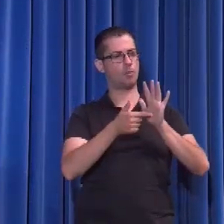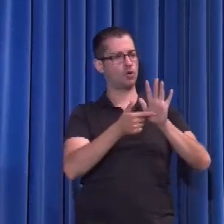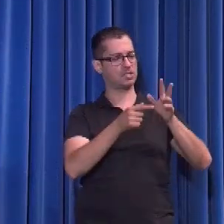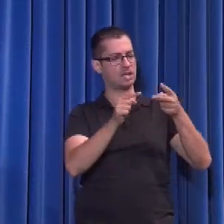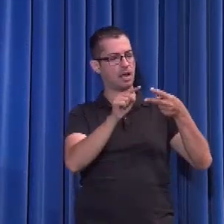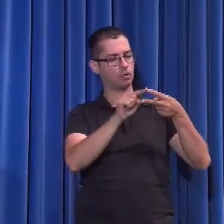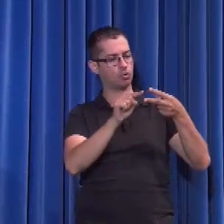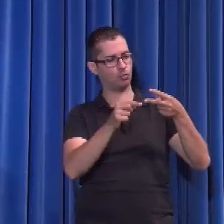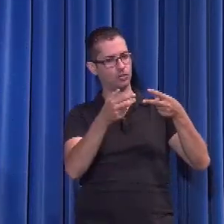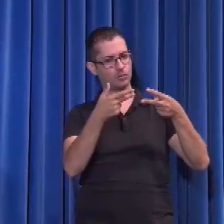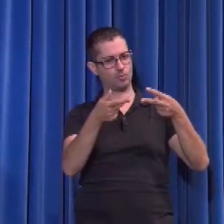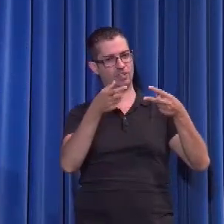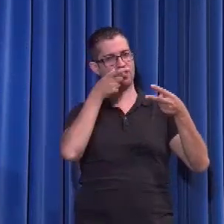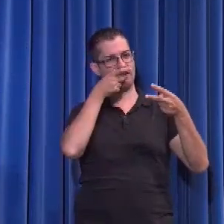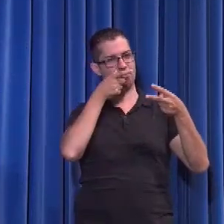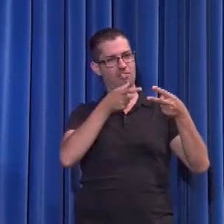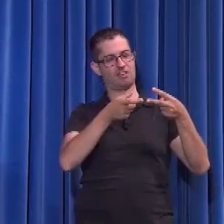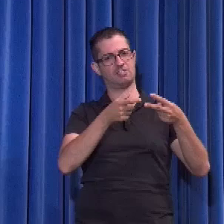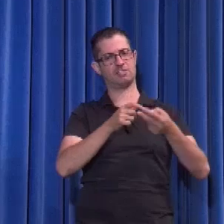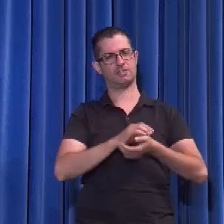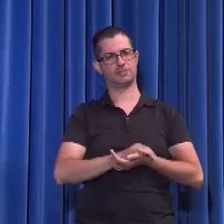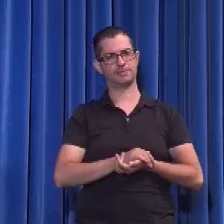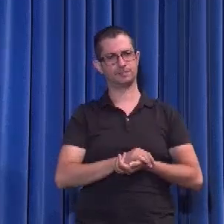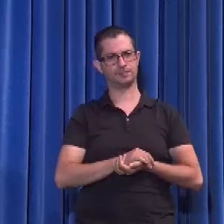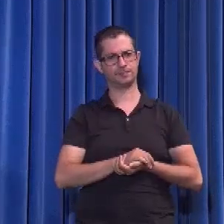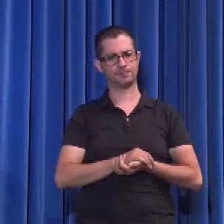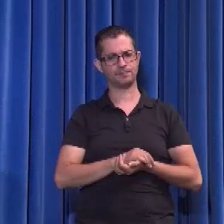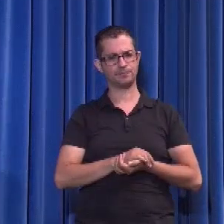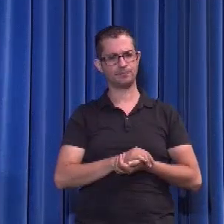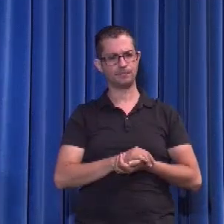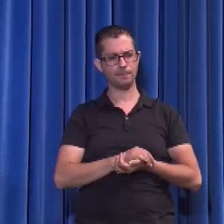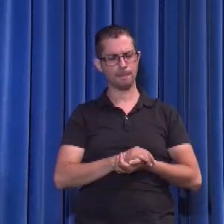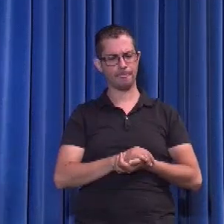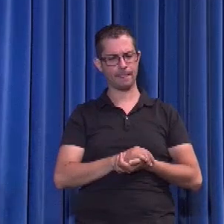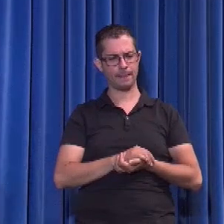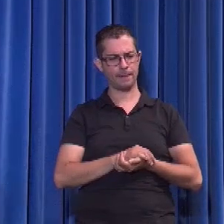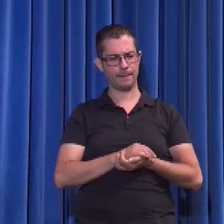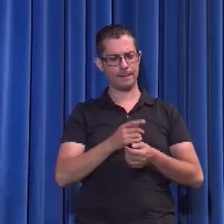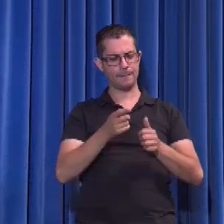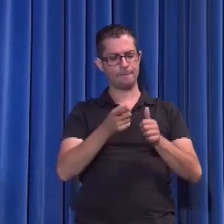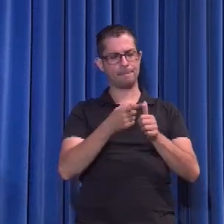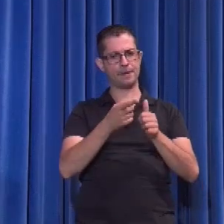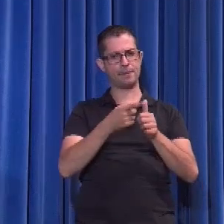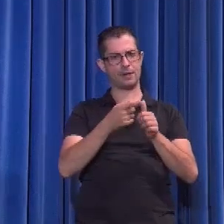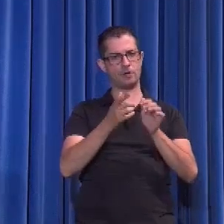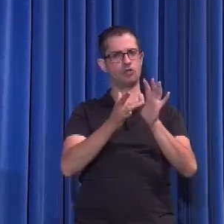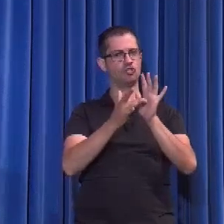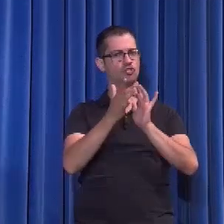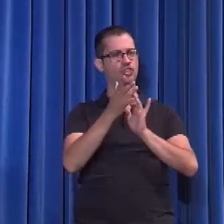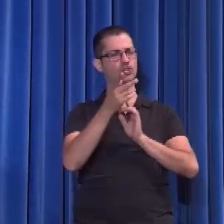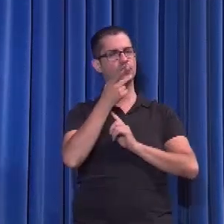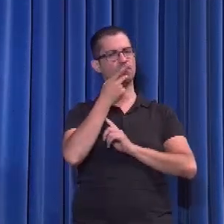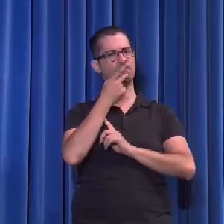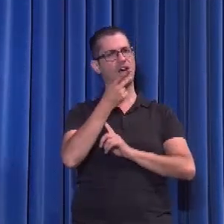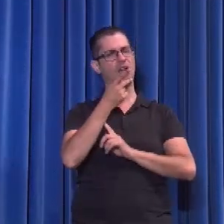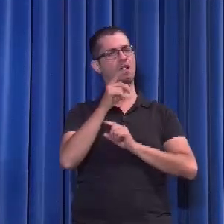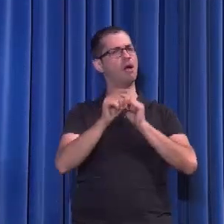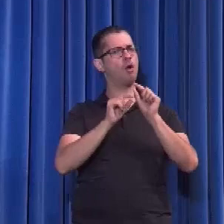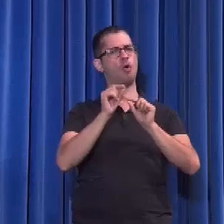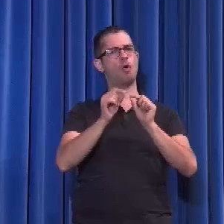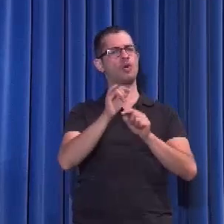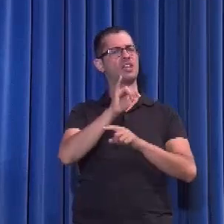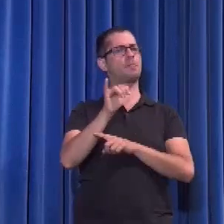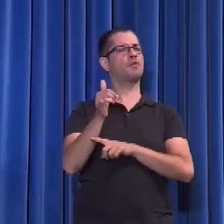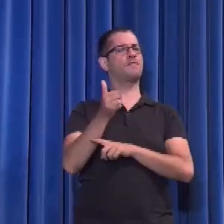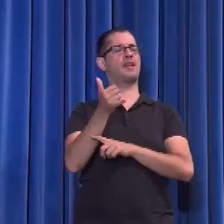nós, porque primeiro Jesus está dizendo assim: que aproveita o homem ganhar o mundo